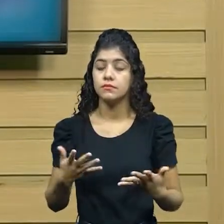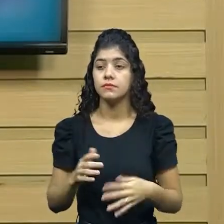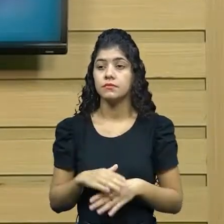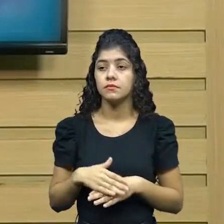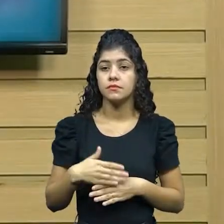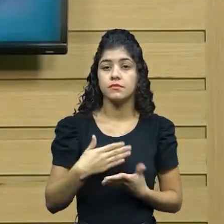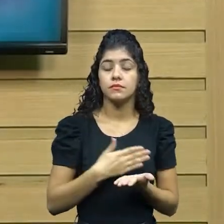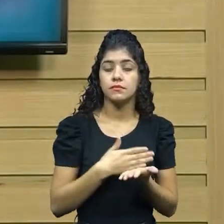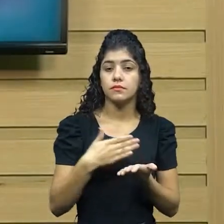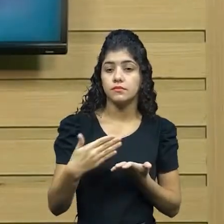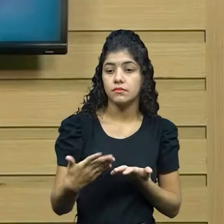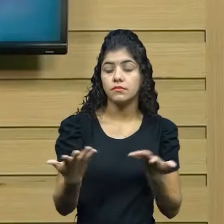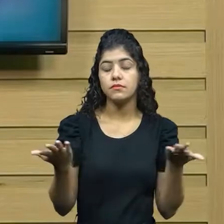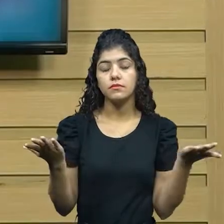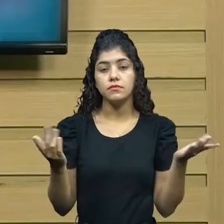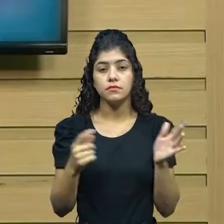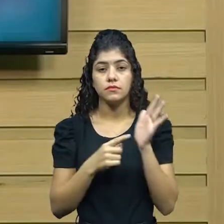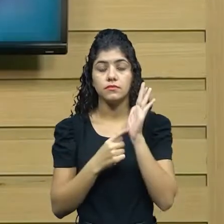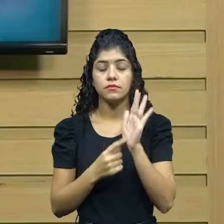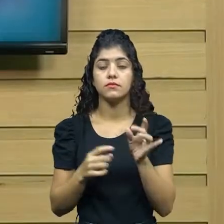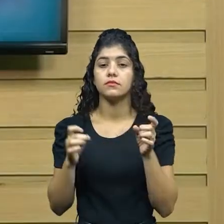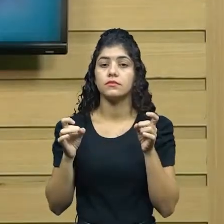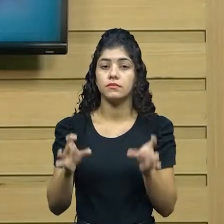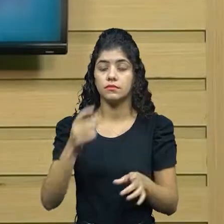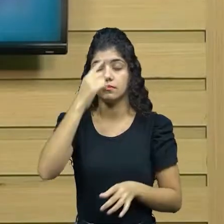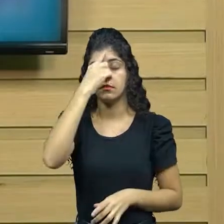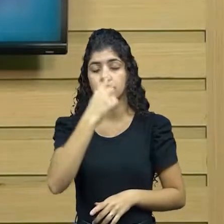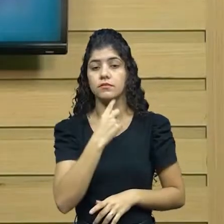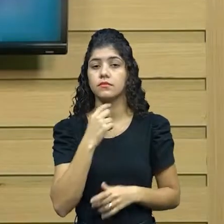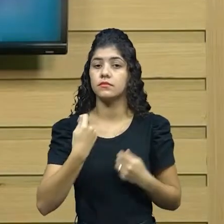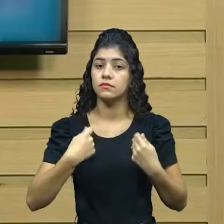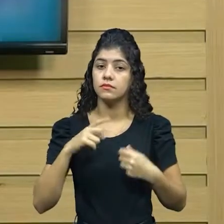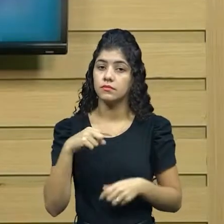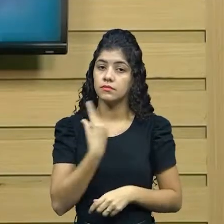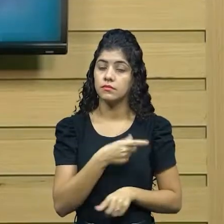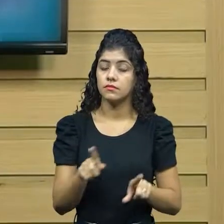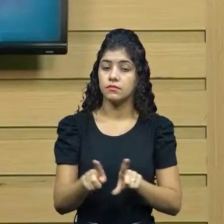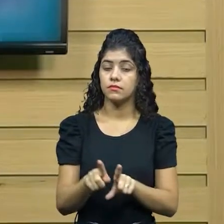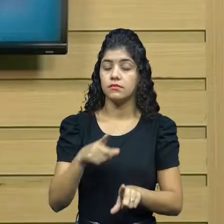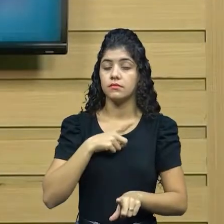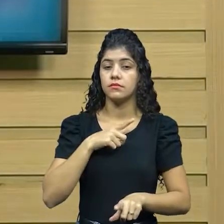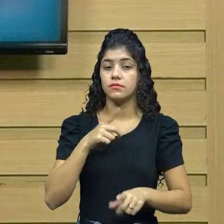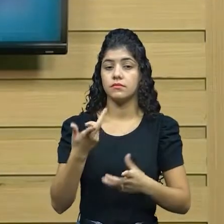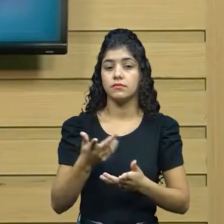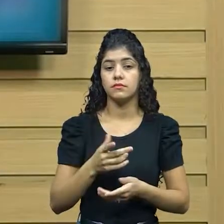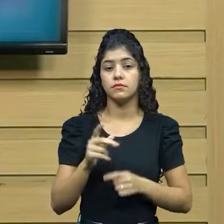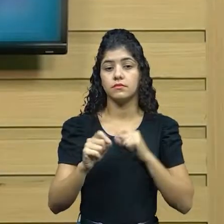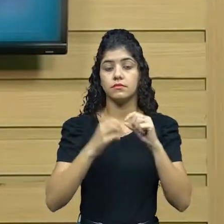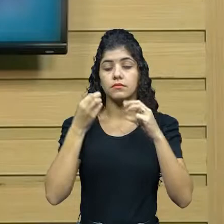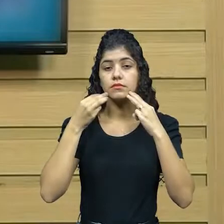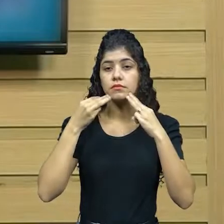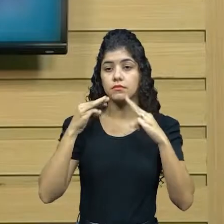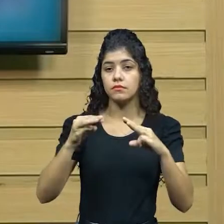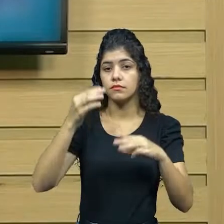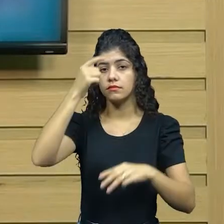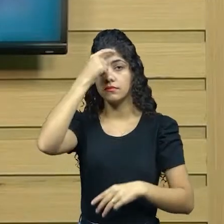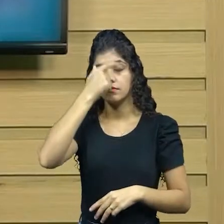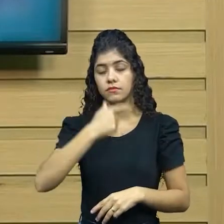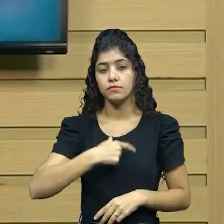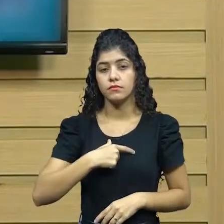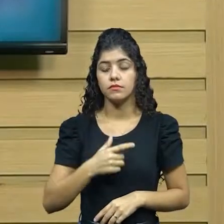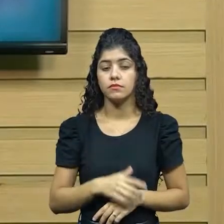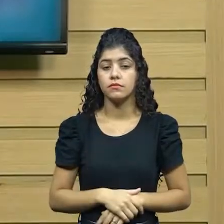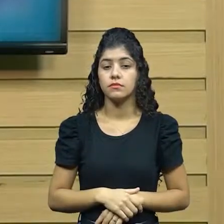dessa venda dessa imagem, nós também temos um marketing pessoal. Num setor comercial, por exemplo, quando tem